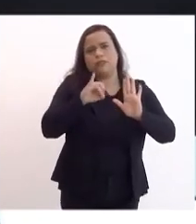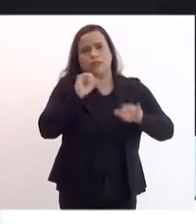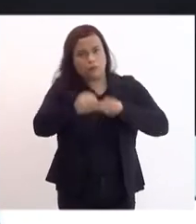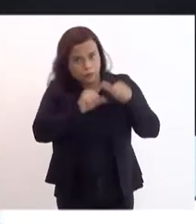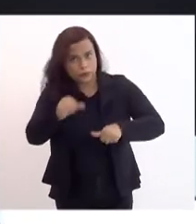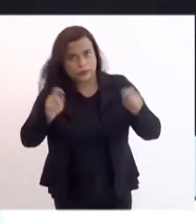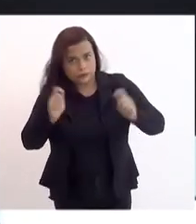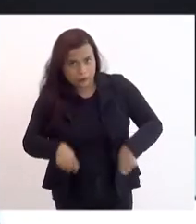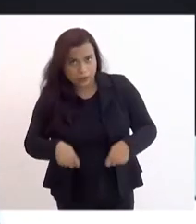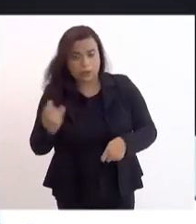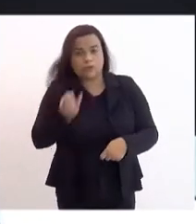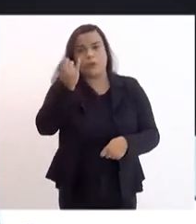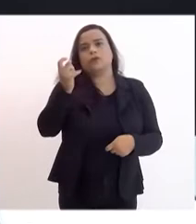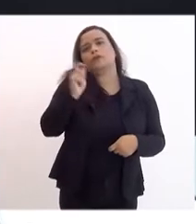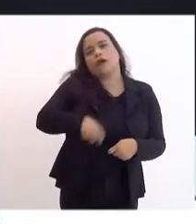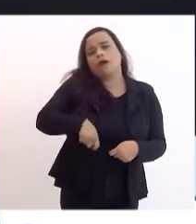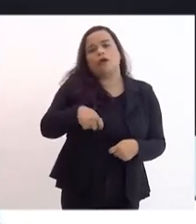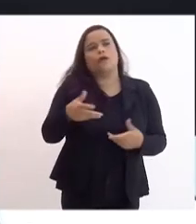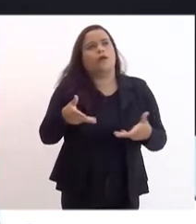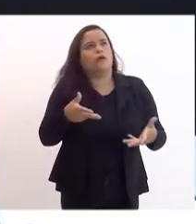transformá-lo em